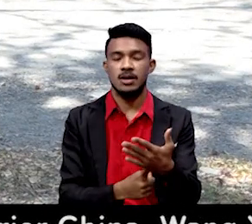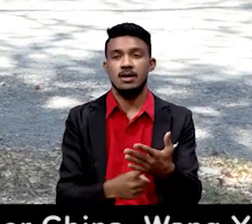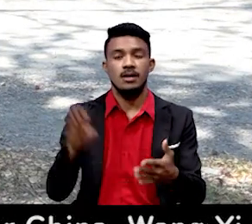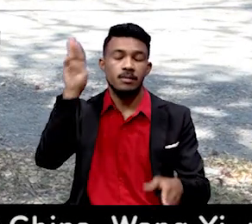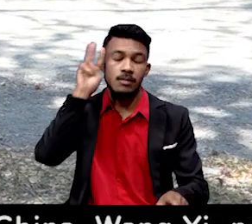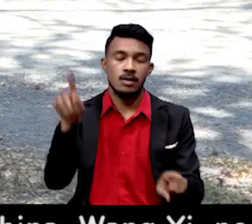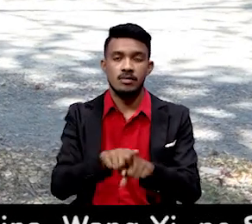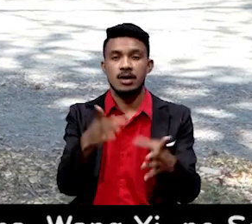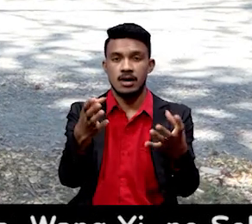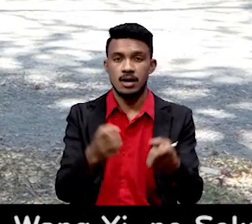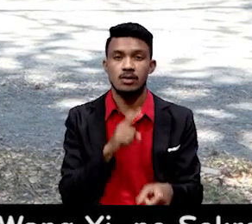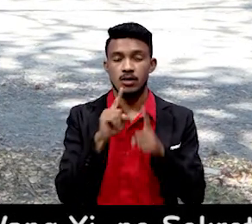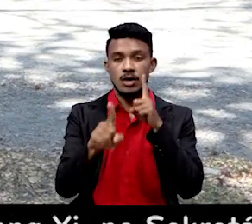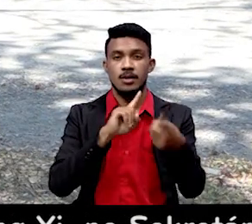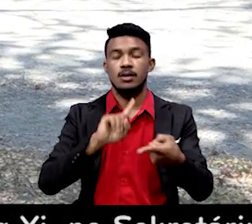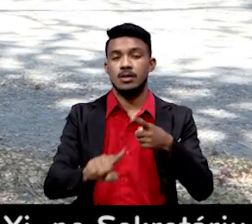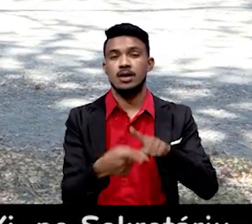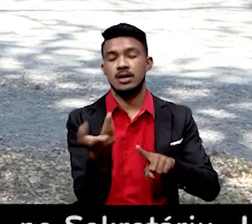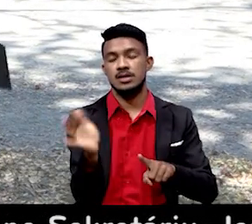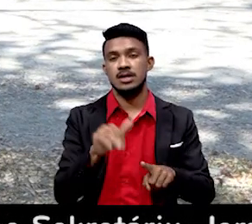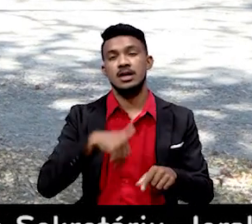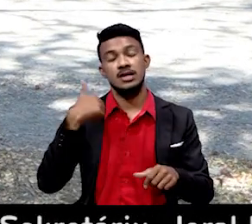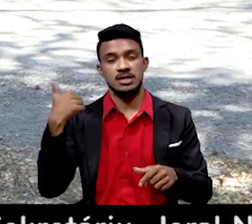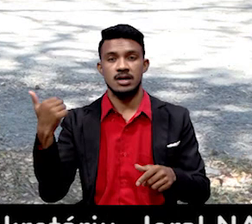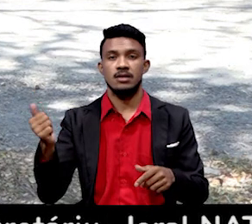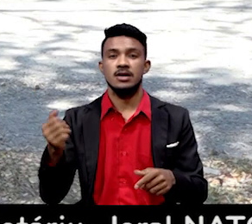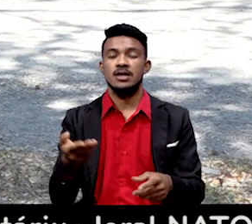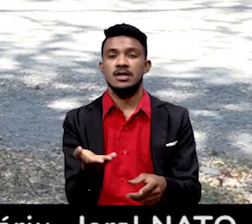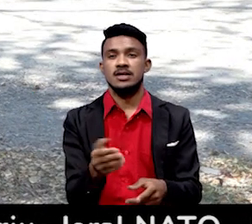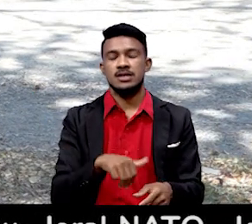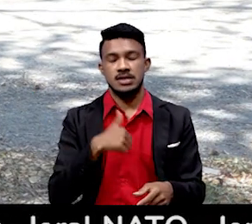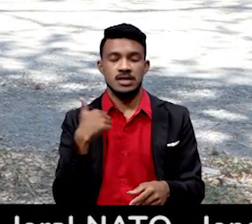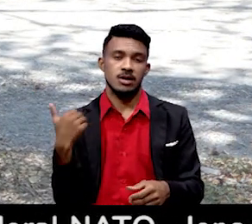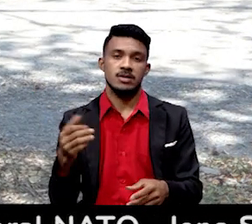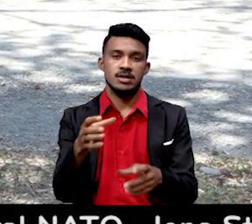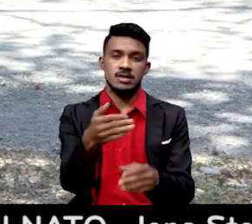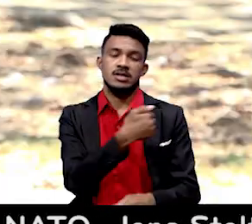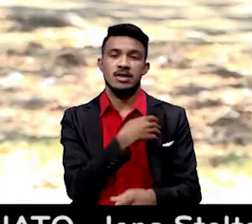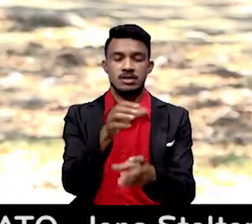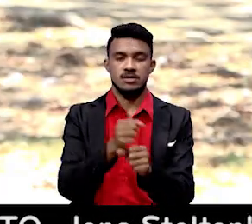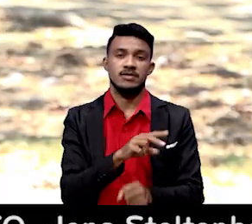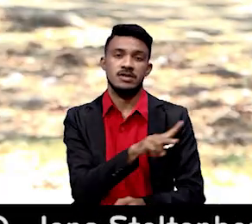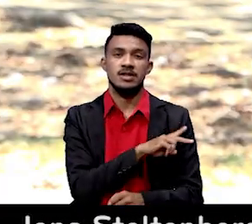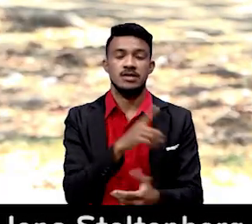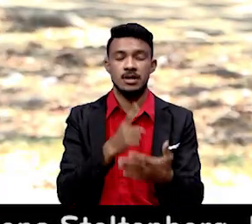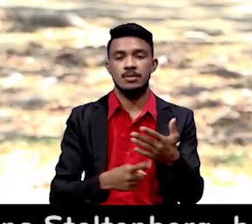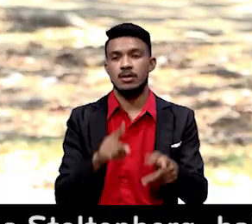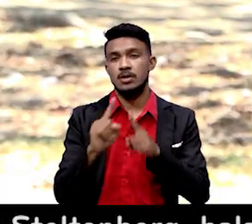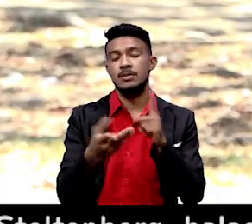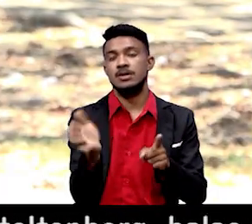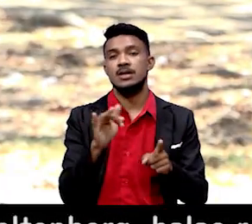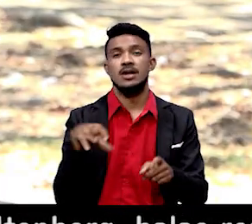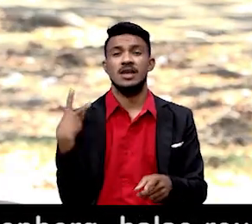tiba mau niya maluk sirah nebe mak keliur kari kisira si dauk si mona basina. Saya dia makan mau karat hati tiba sirah. Niti ita